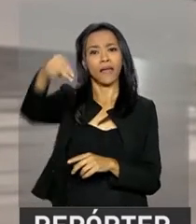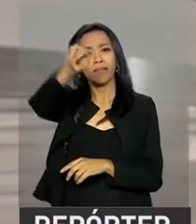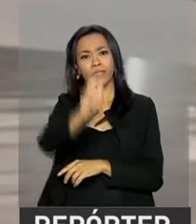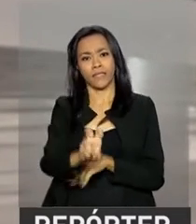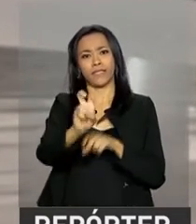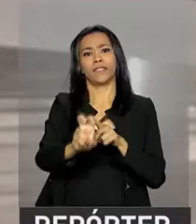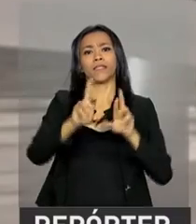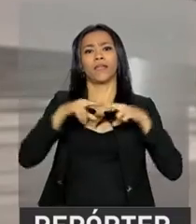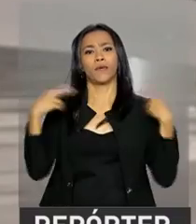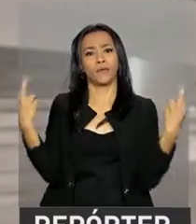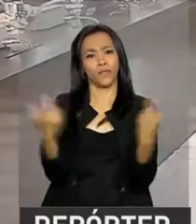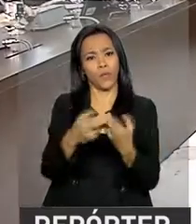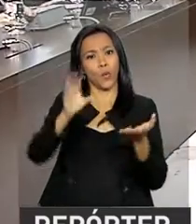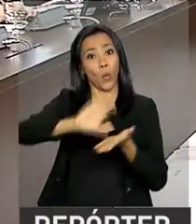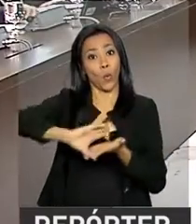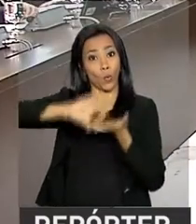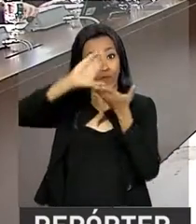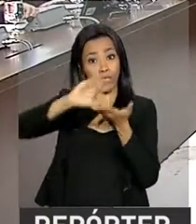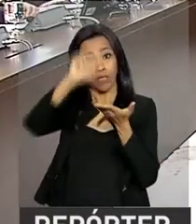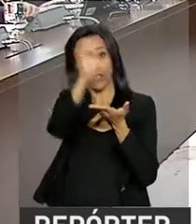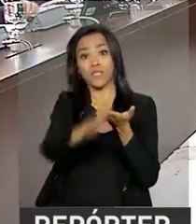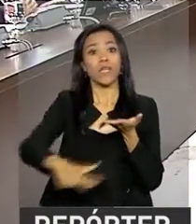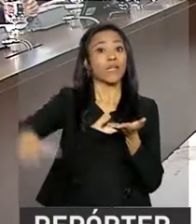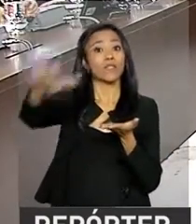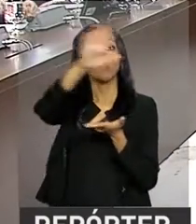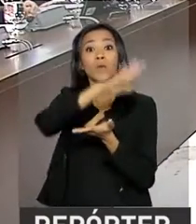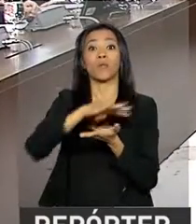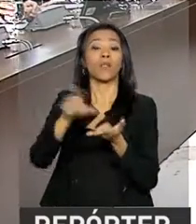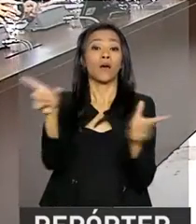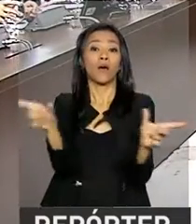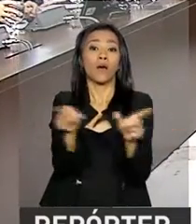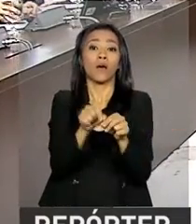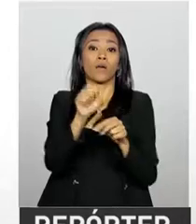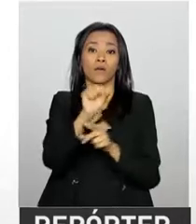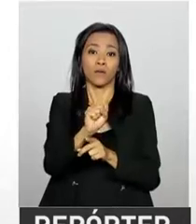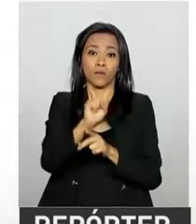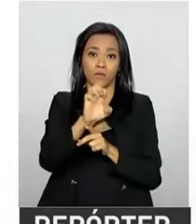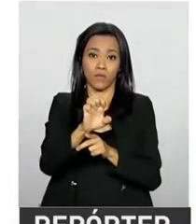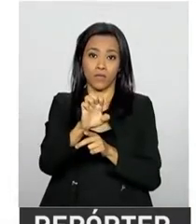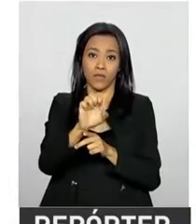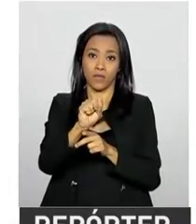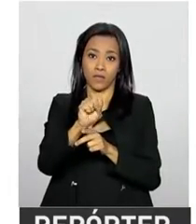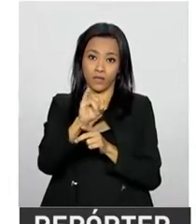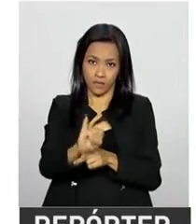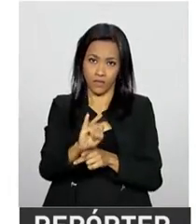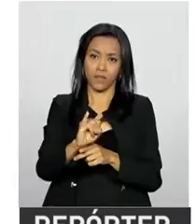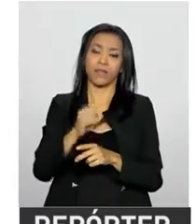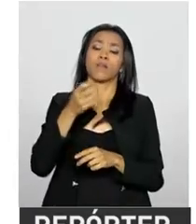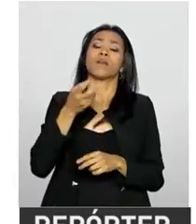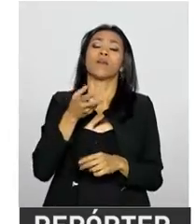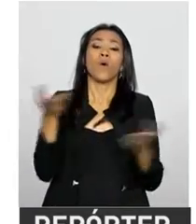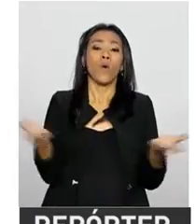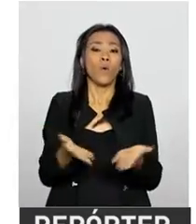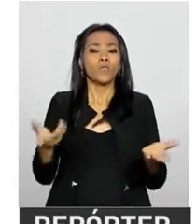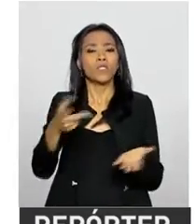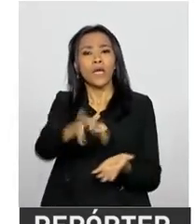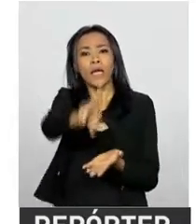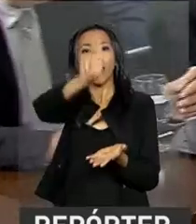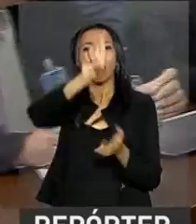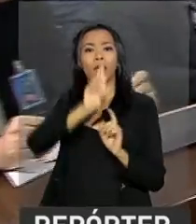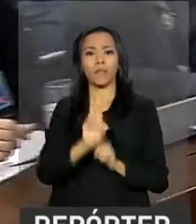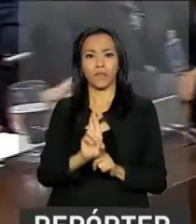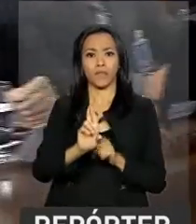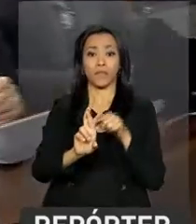tem com o Conselho Nacional do SESI. Esses encontros têm sido periódicos. Hoje, entre os representantes,